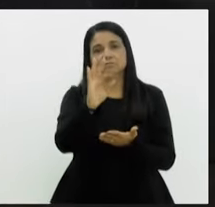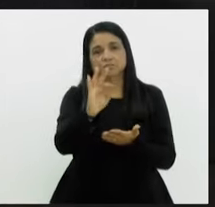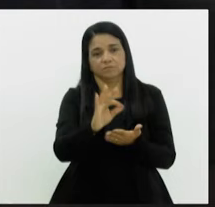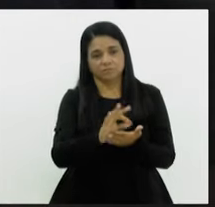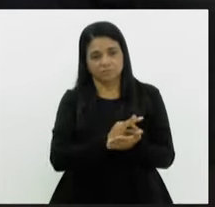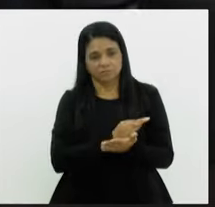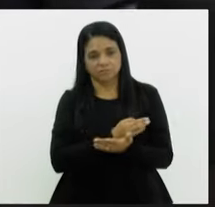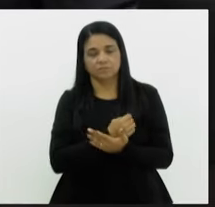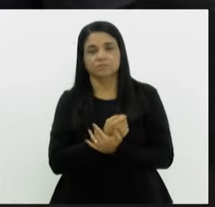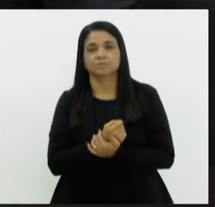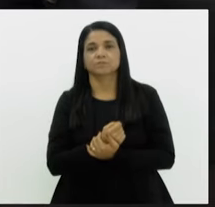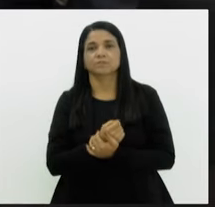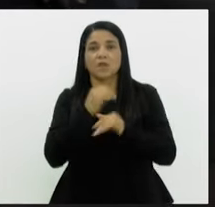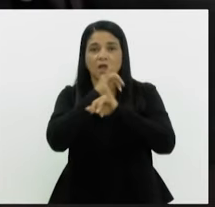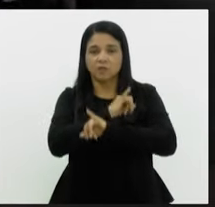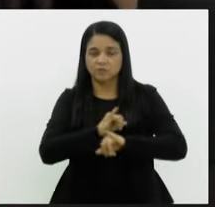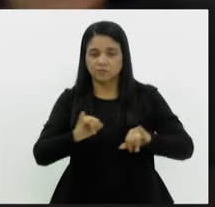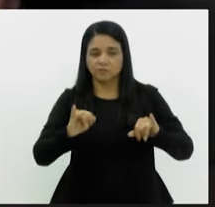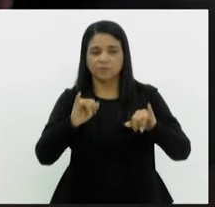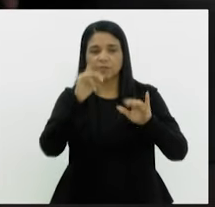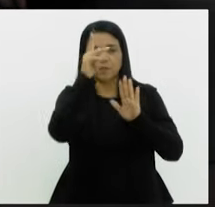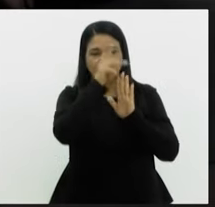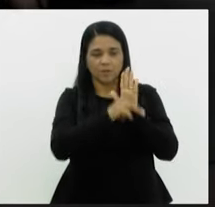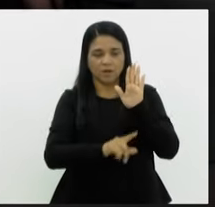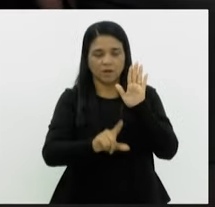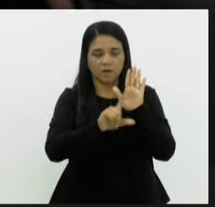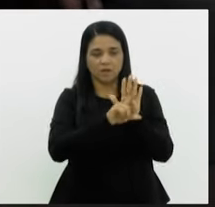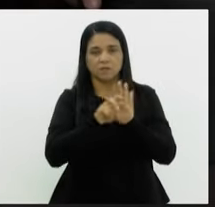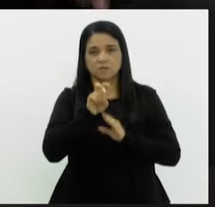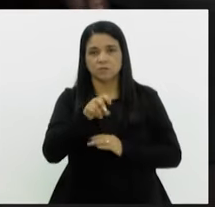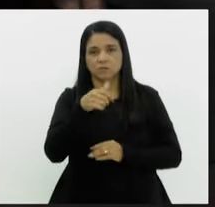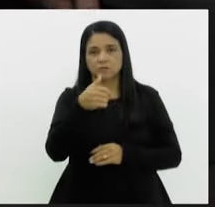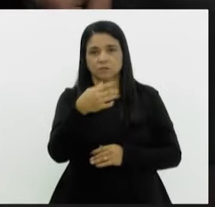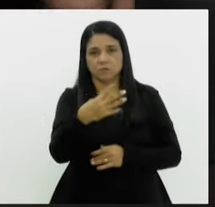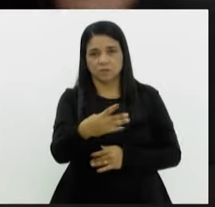autógrafo. Anuncio, projeto de lei número